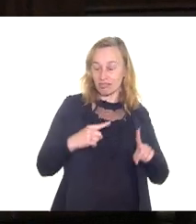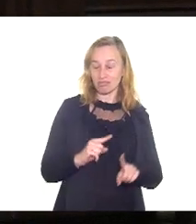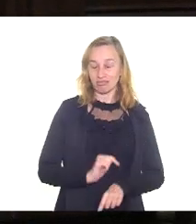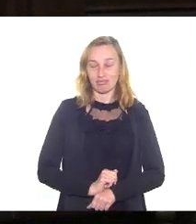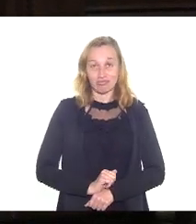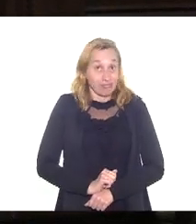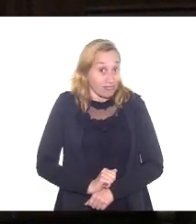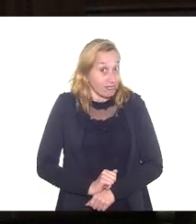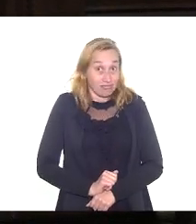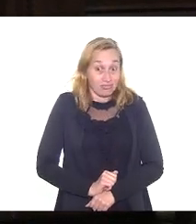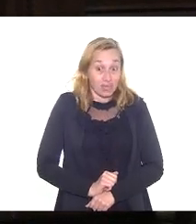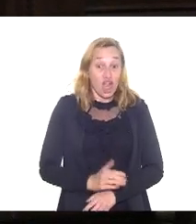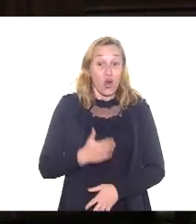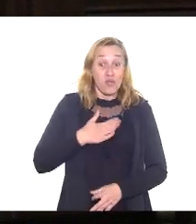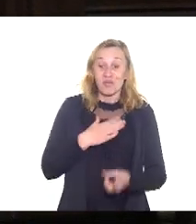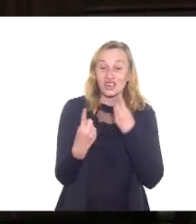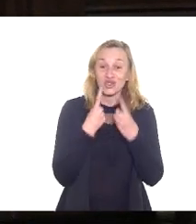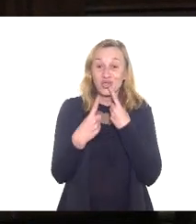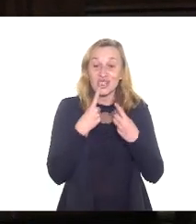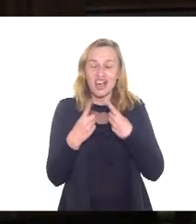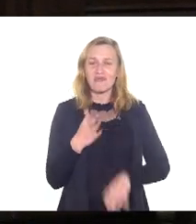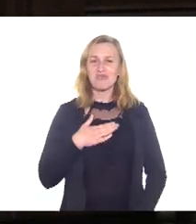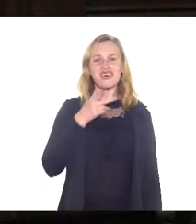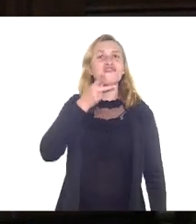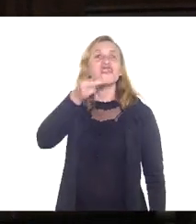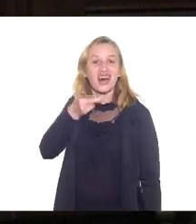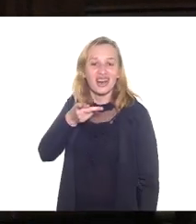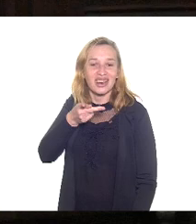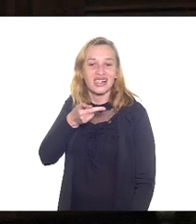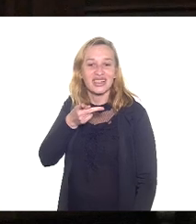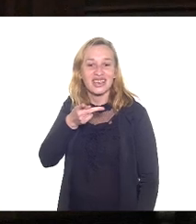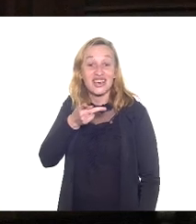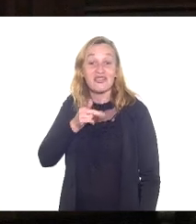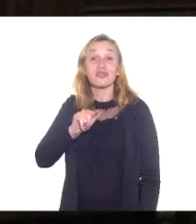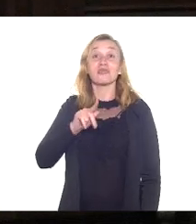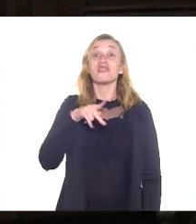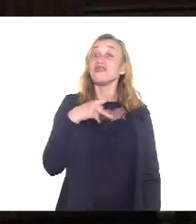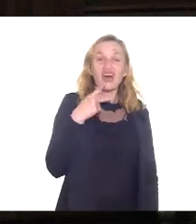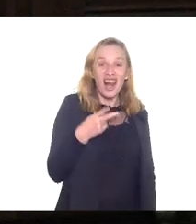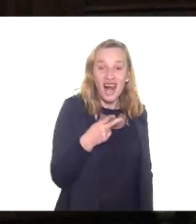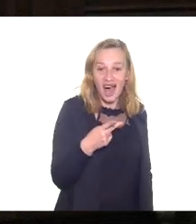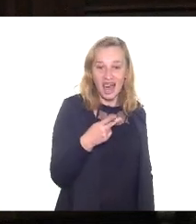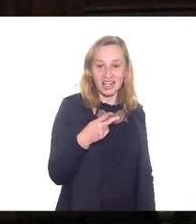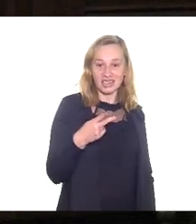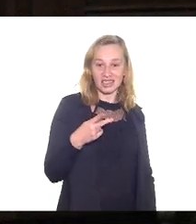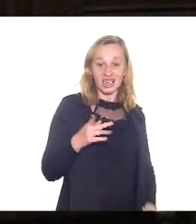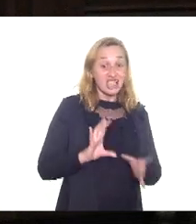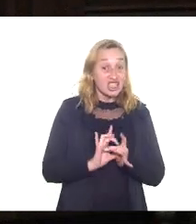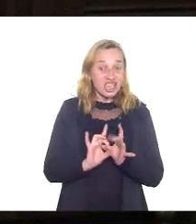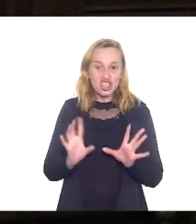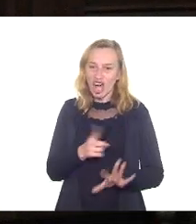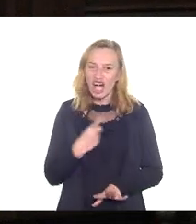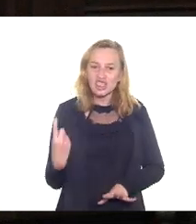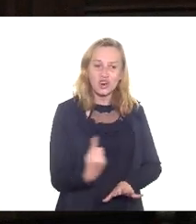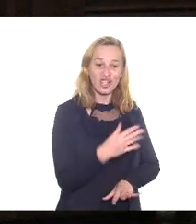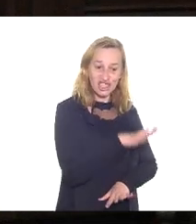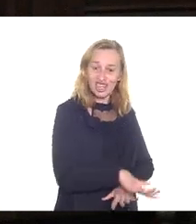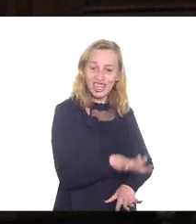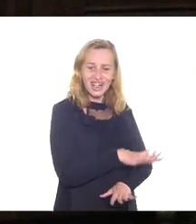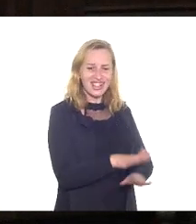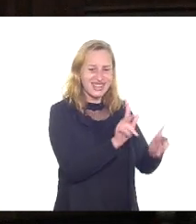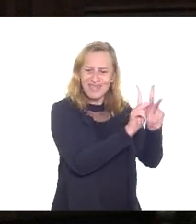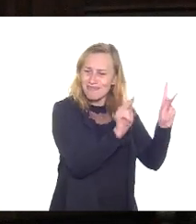LGBTQIA+. O meu debate, a minha fala, foi para dizer, para deixar as nossas crianças